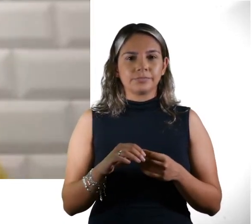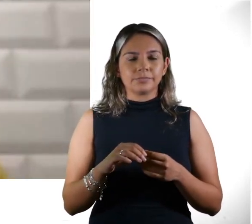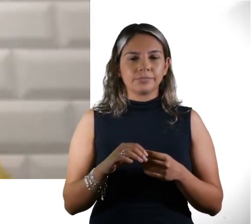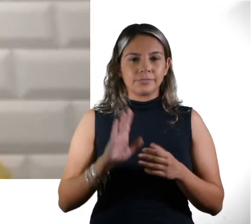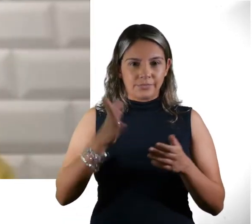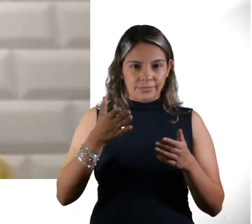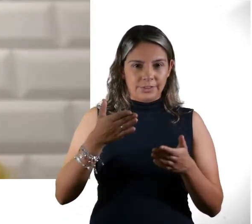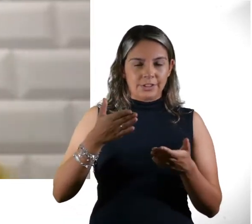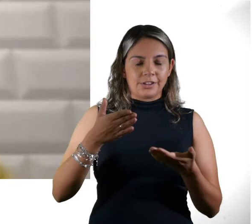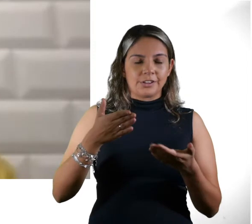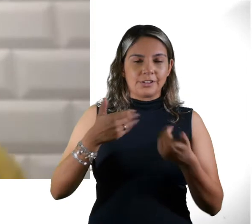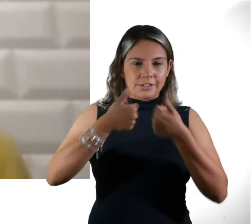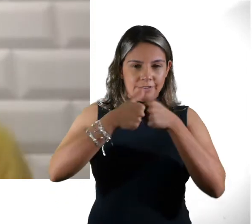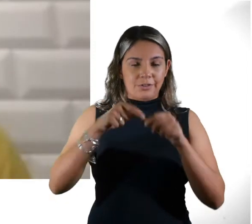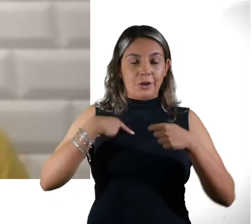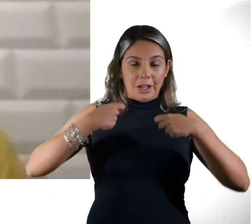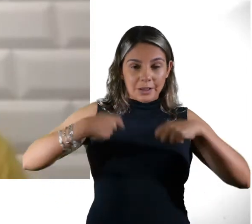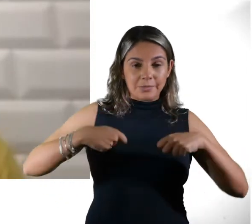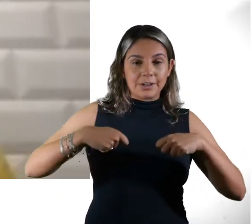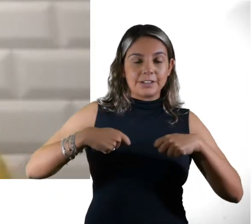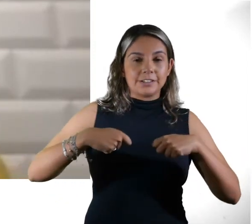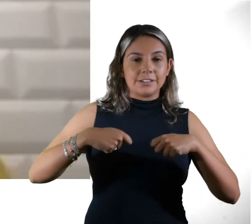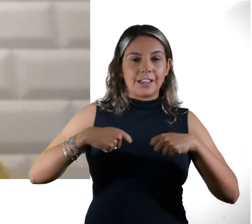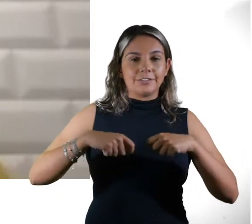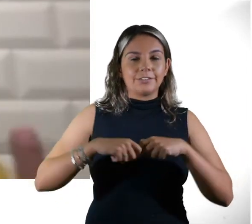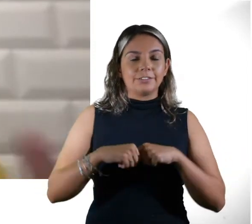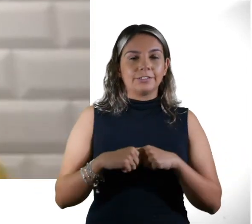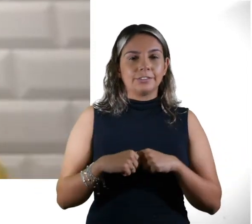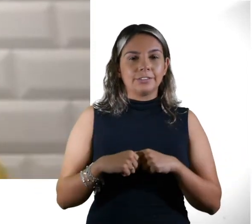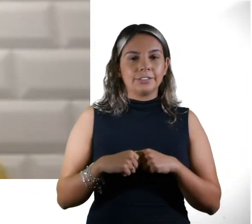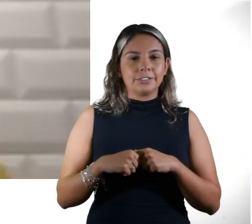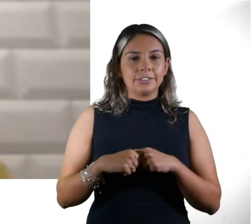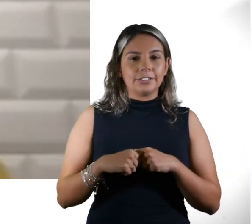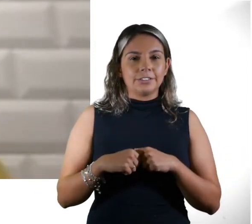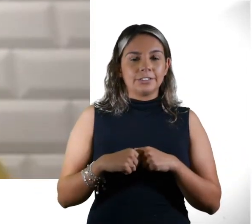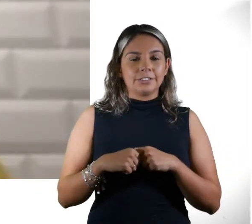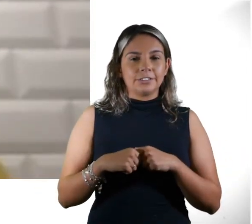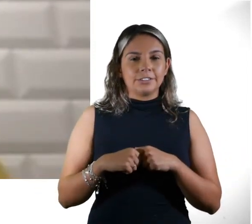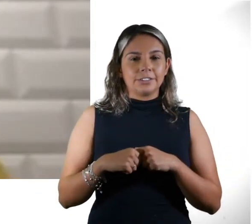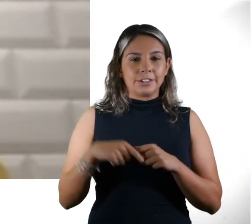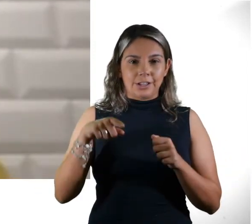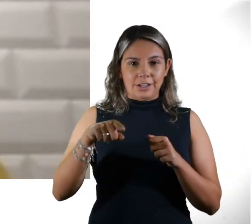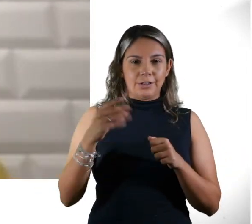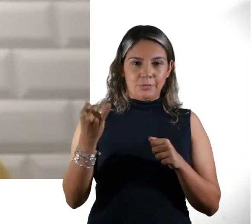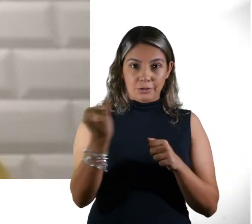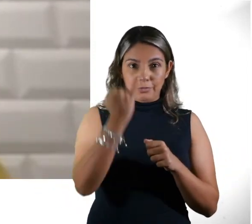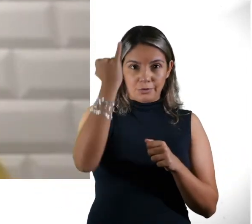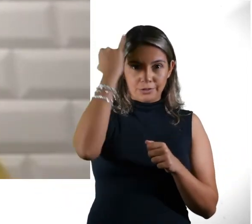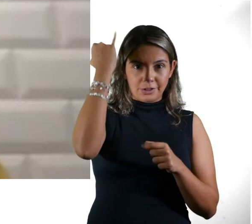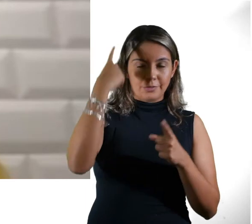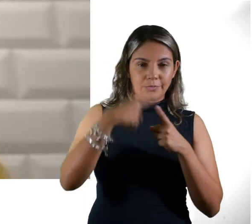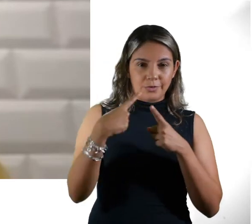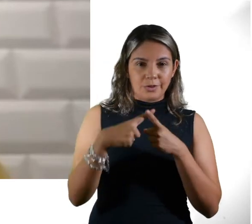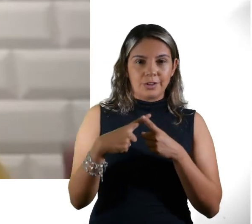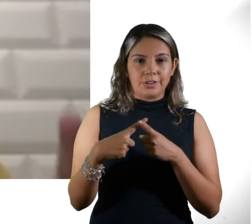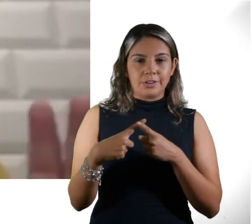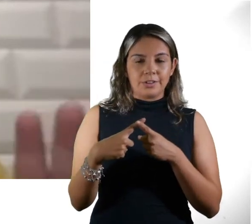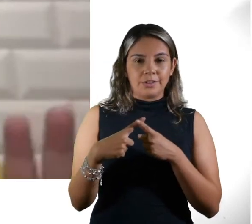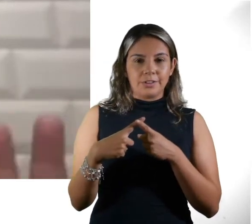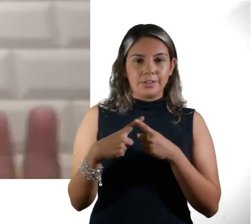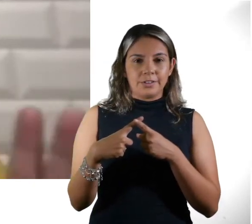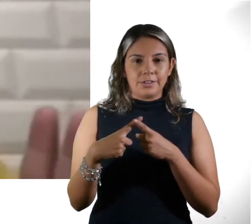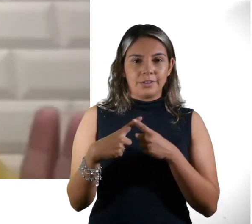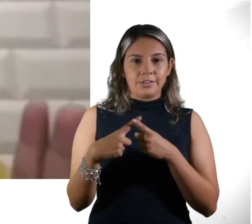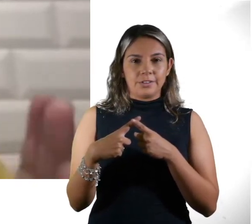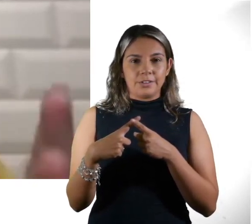muito rapidamente, porque já estava dentro de mim. Não é? Eu precisava era daquela voz. E aquela voz é essencial ali, é importante, porque no fundo